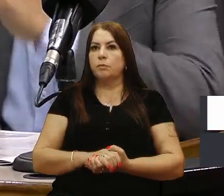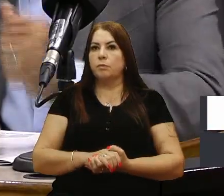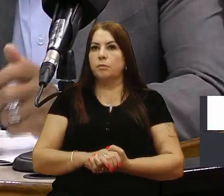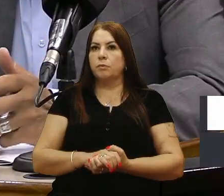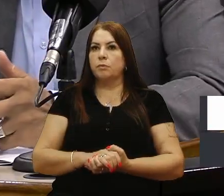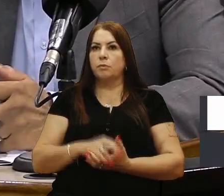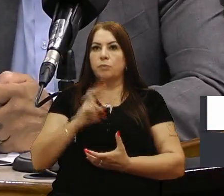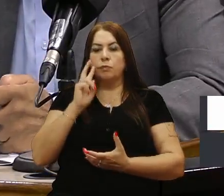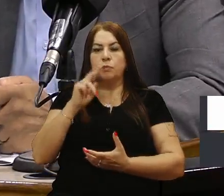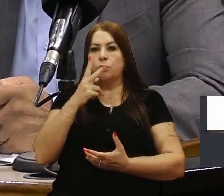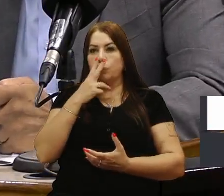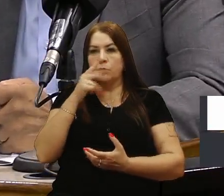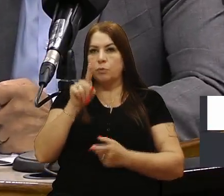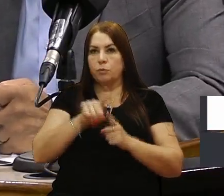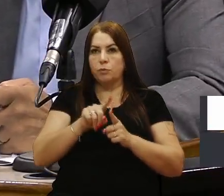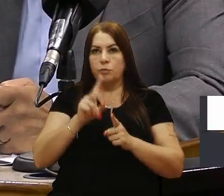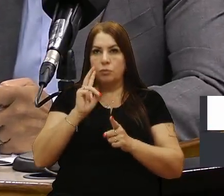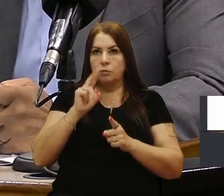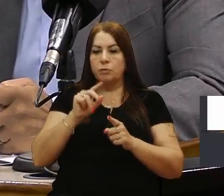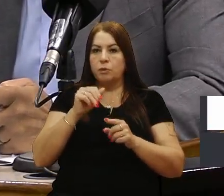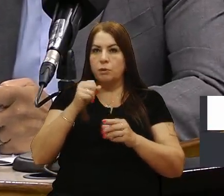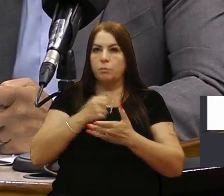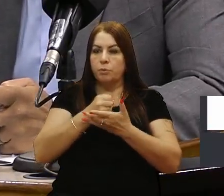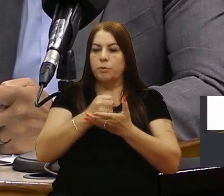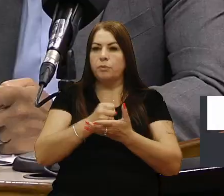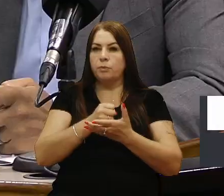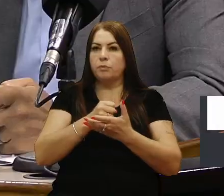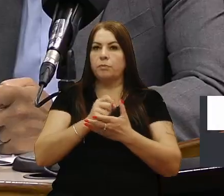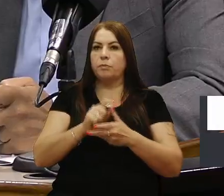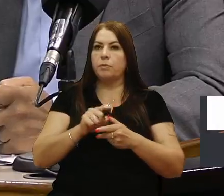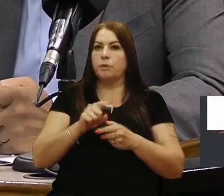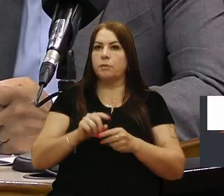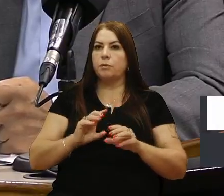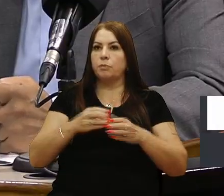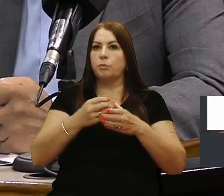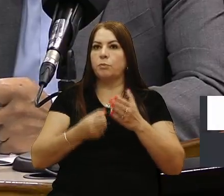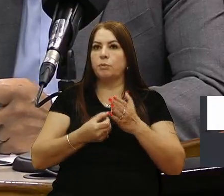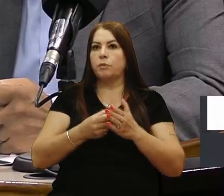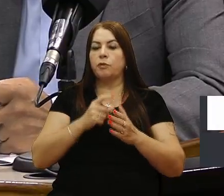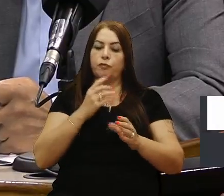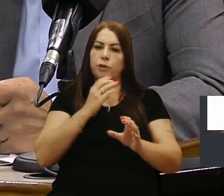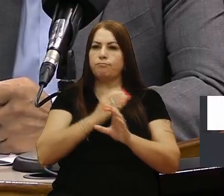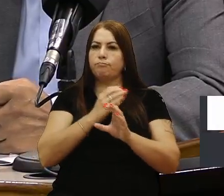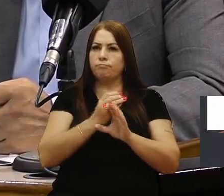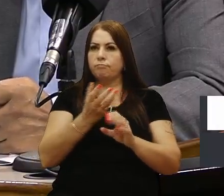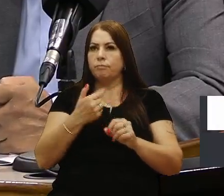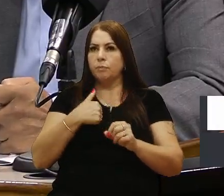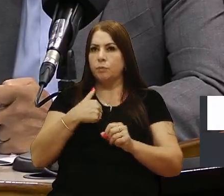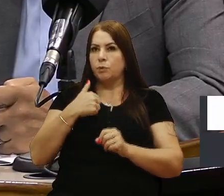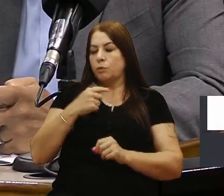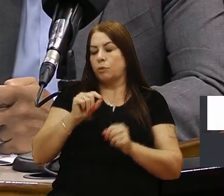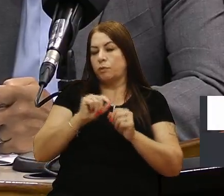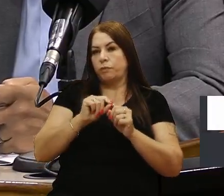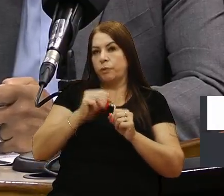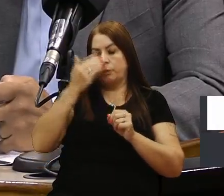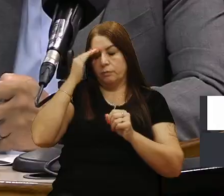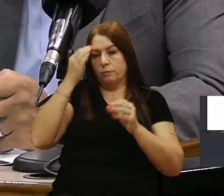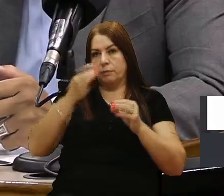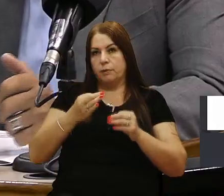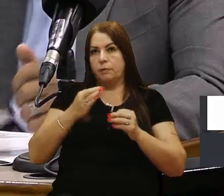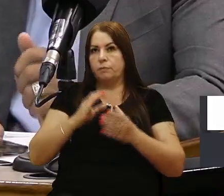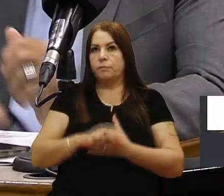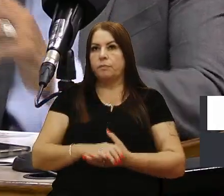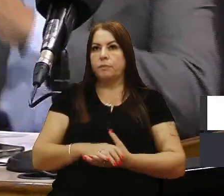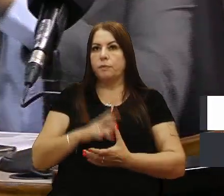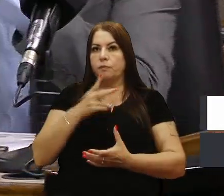não via da mesma forma que o senhor vê, mas eu apoiava o fato de ter as frentes. Acho que foi um mal entendido da sua parte, ou eu não me fiz entender direito.